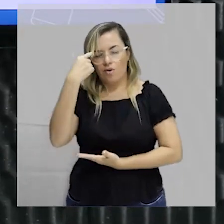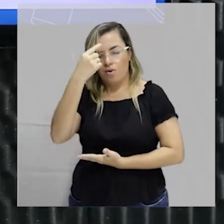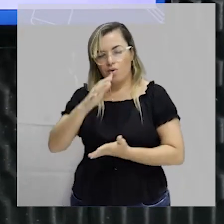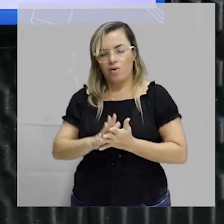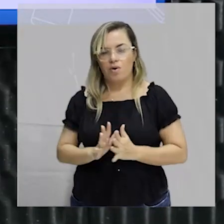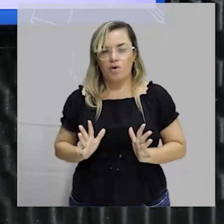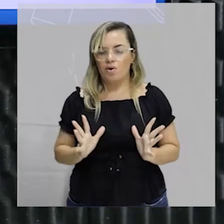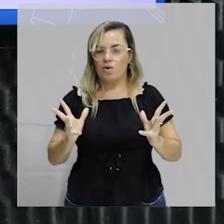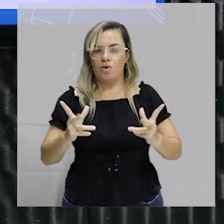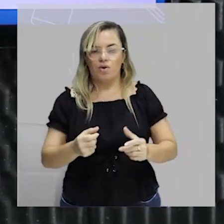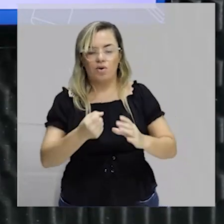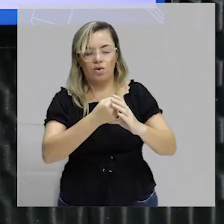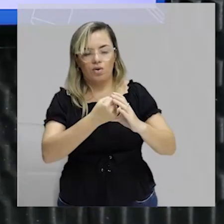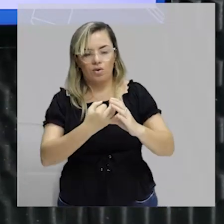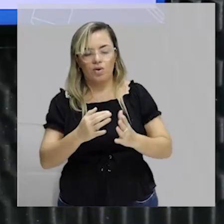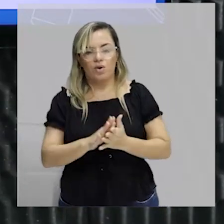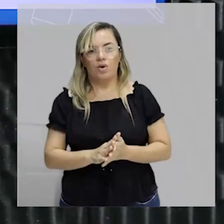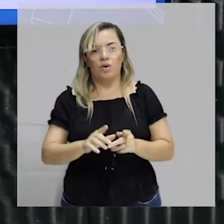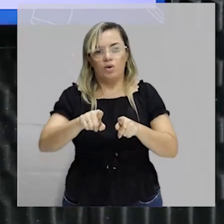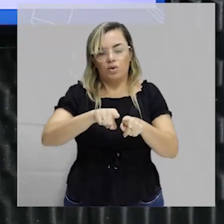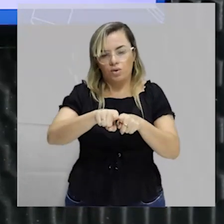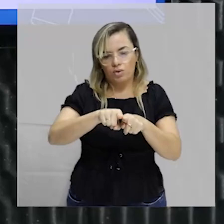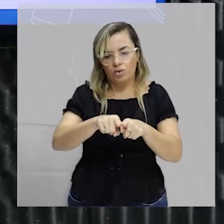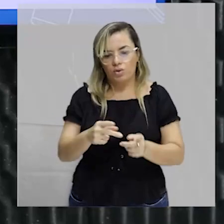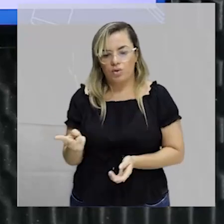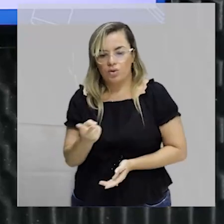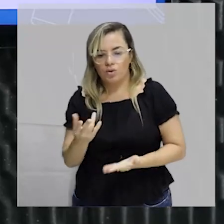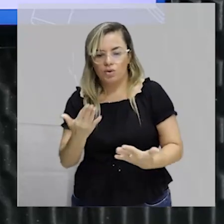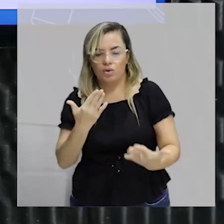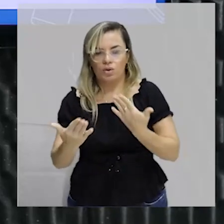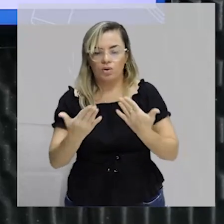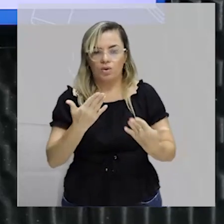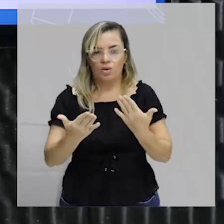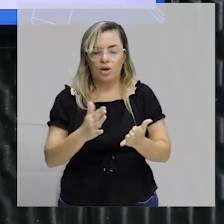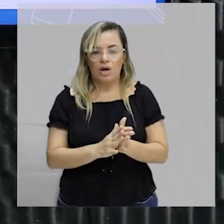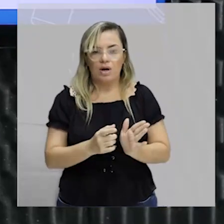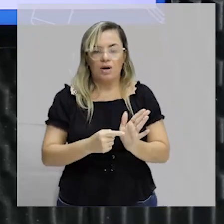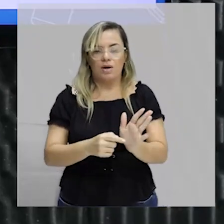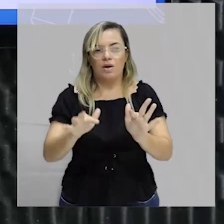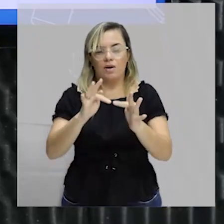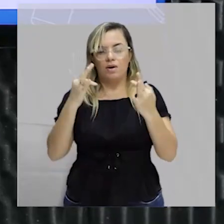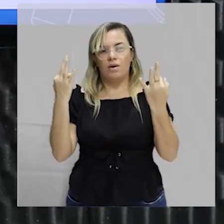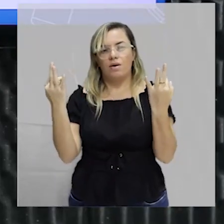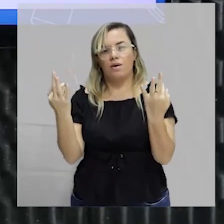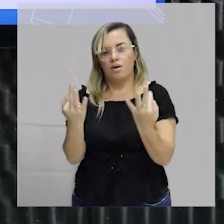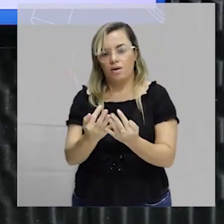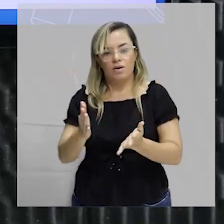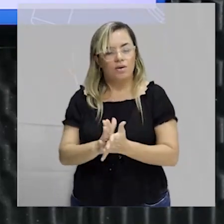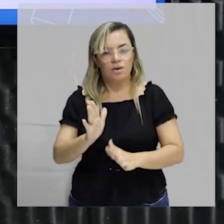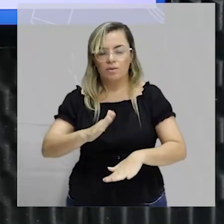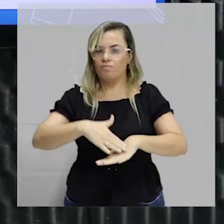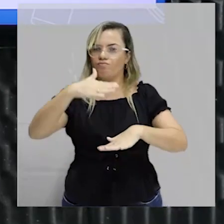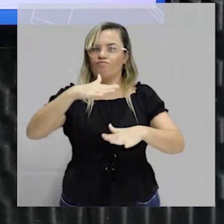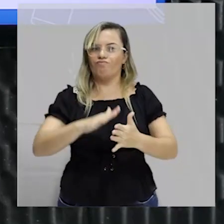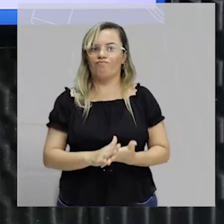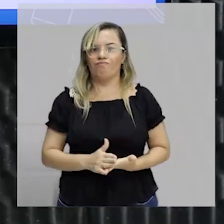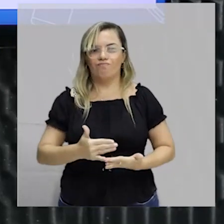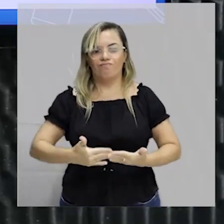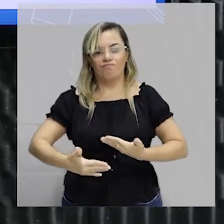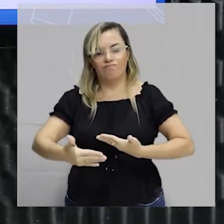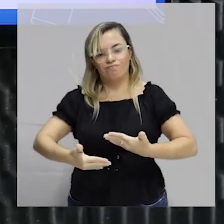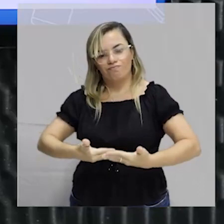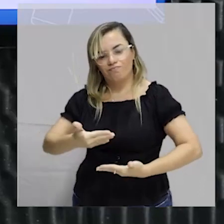dois compartilham mostram que eles têm um parentesco. Quanto mais características eles compartilharem, maior é o